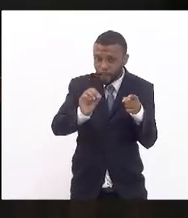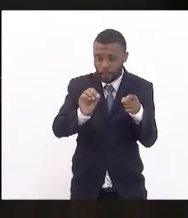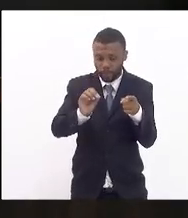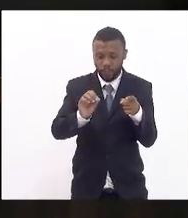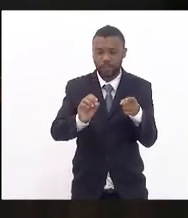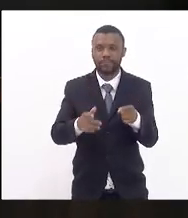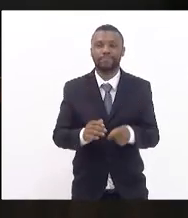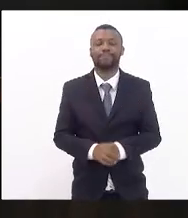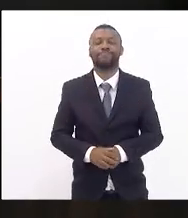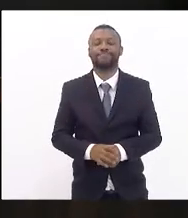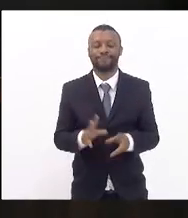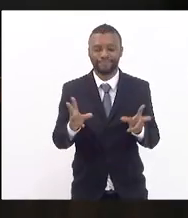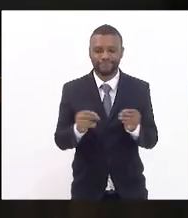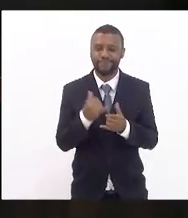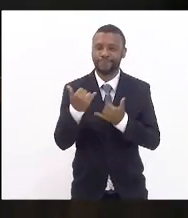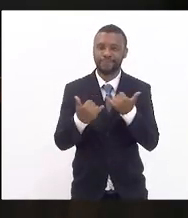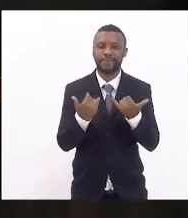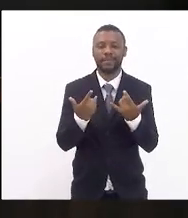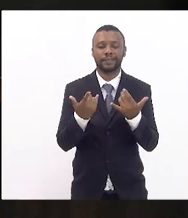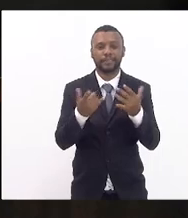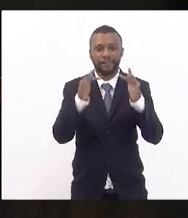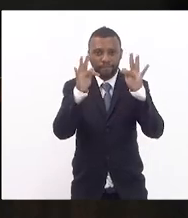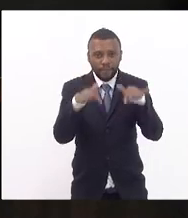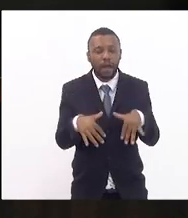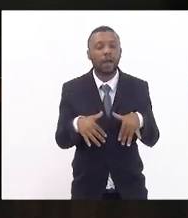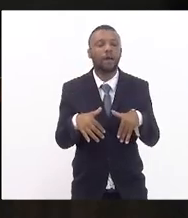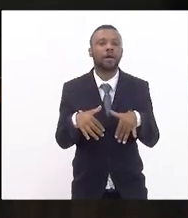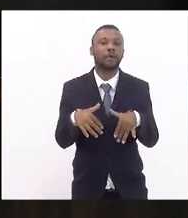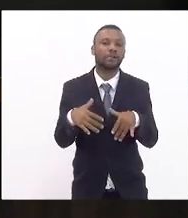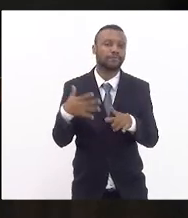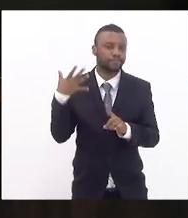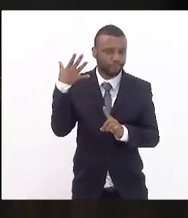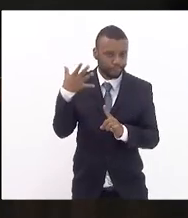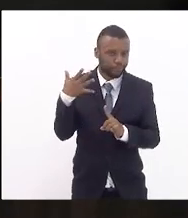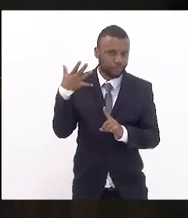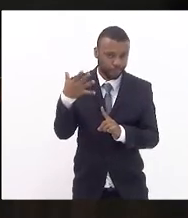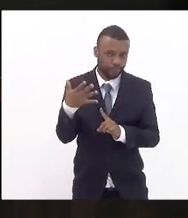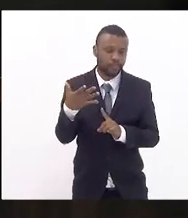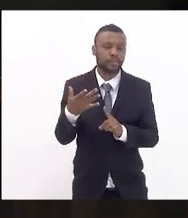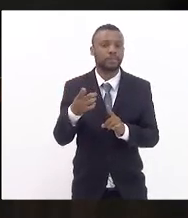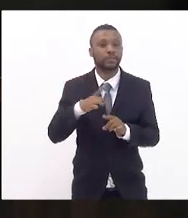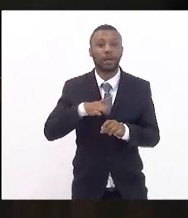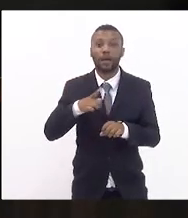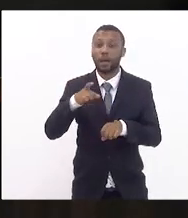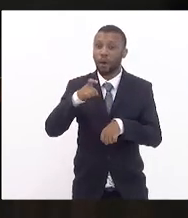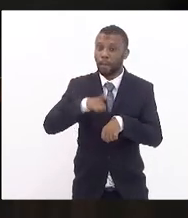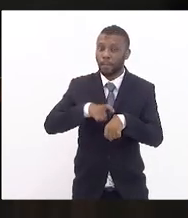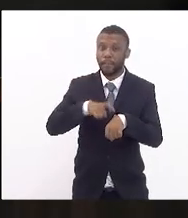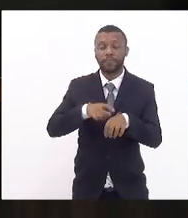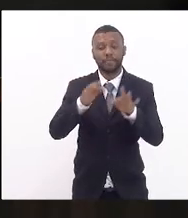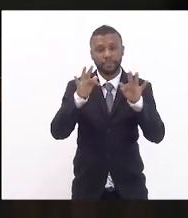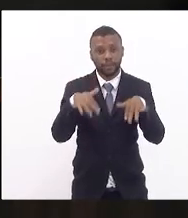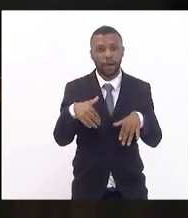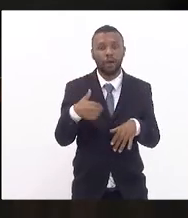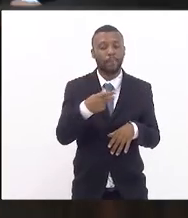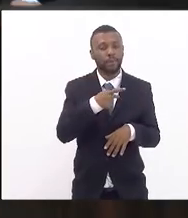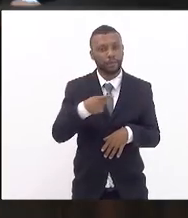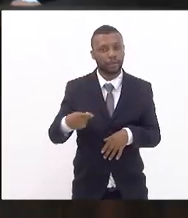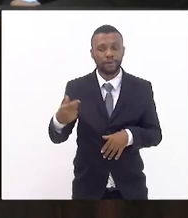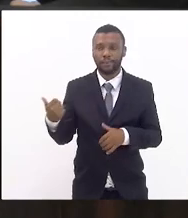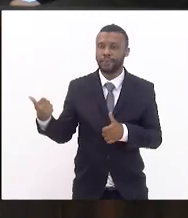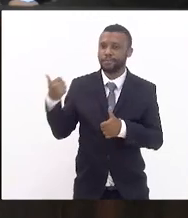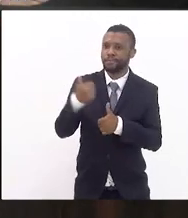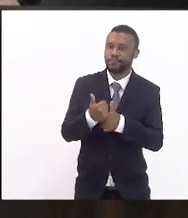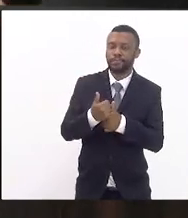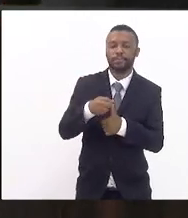Boa. Está encerrada a ordem do dia, passa-se ao expediente final. A presidência vai repassar aqui a presidência para a nobre deputada Marta